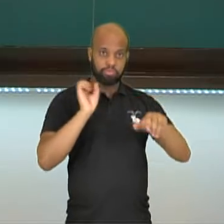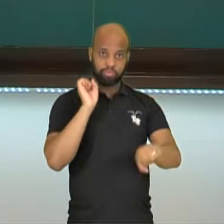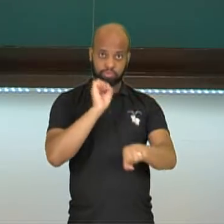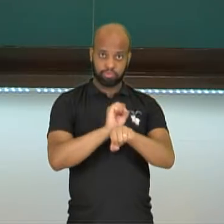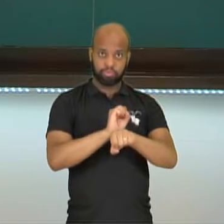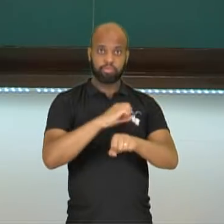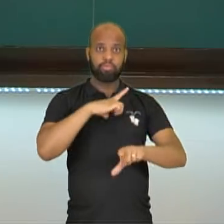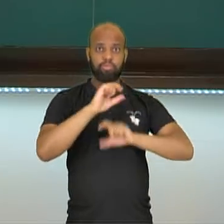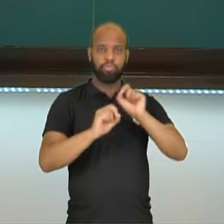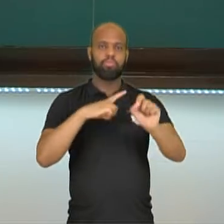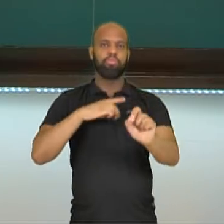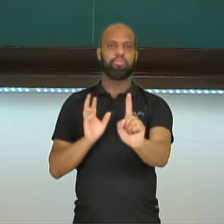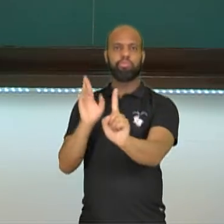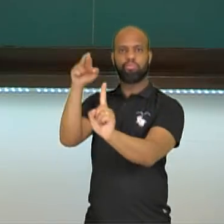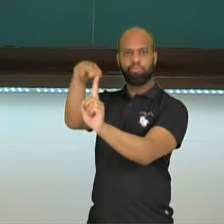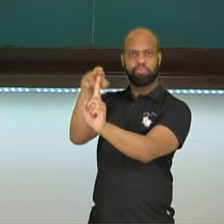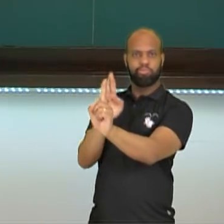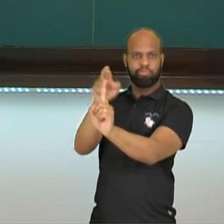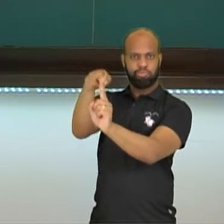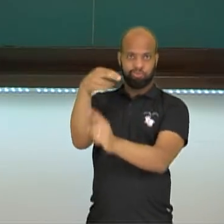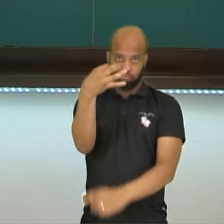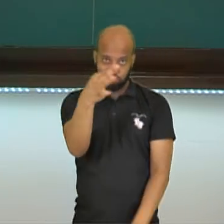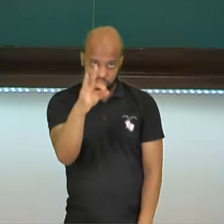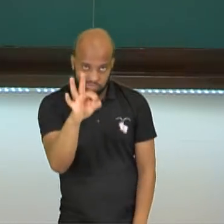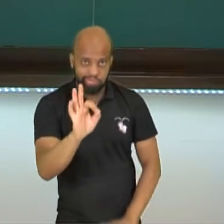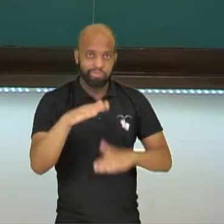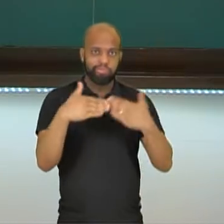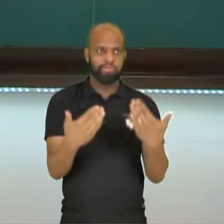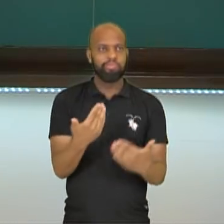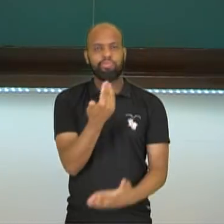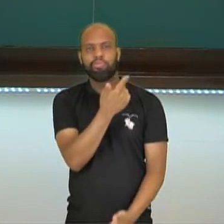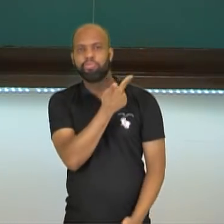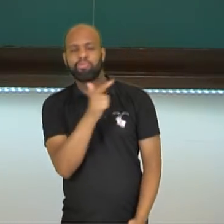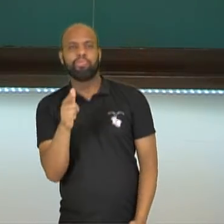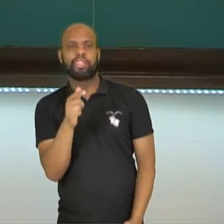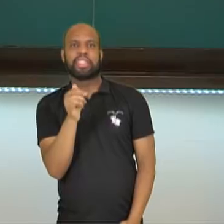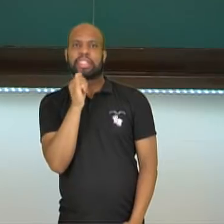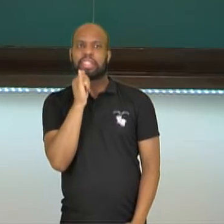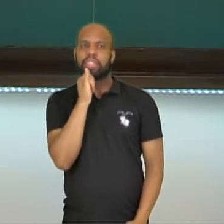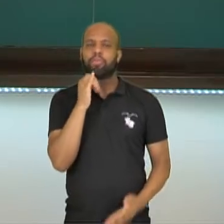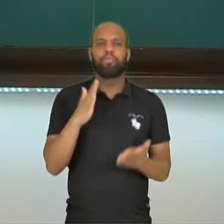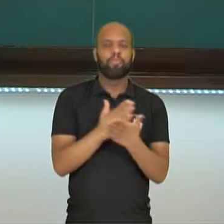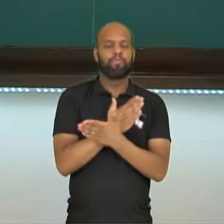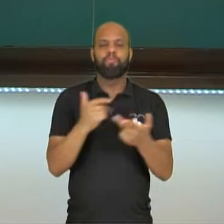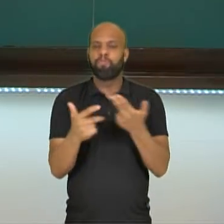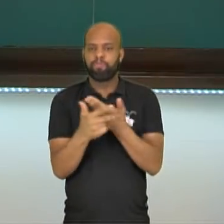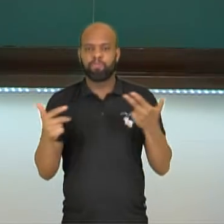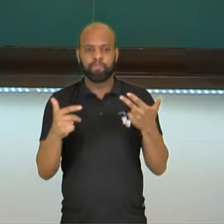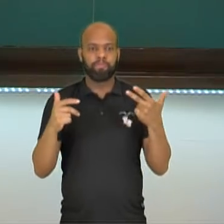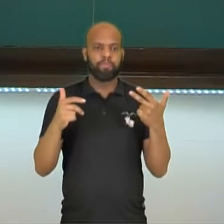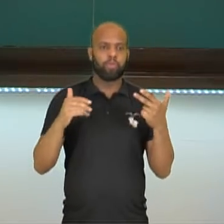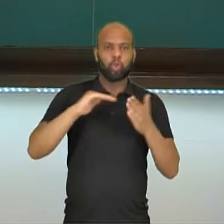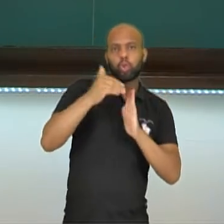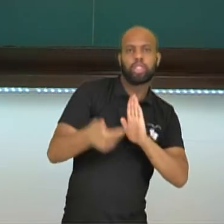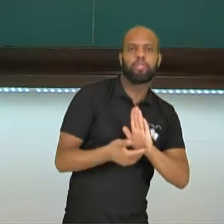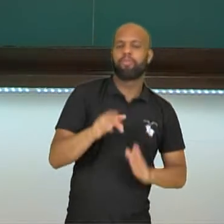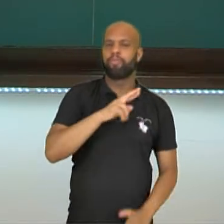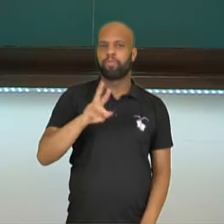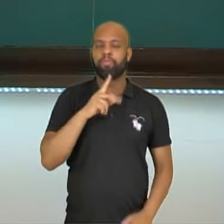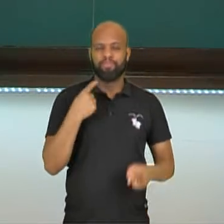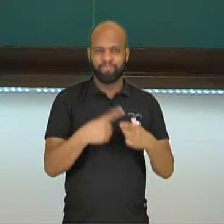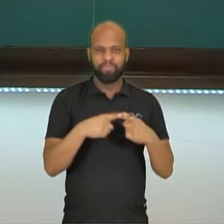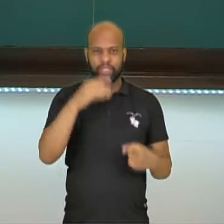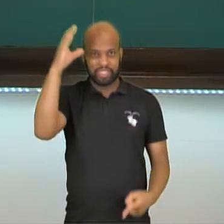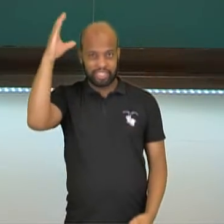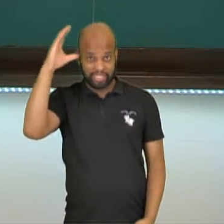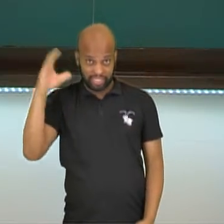um referencial, certo? Então, não existe algo absoluto. Traduzindo em miúdos, meus queridos, eu posso ter movimento